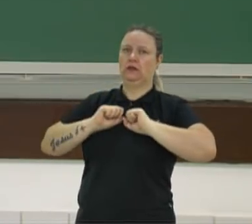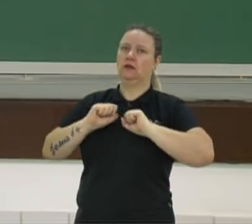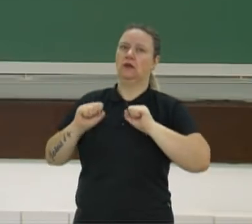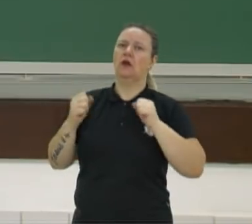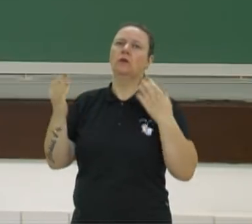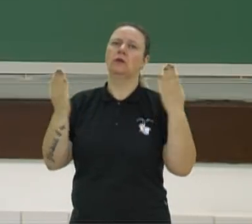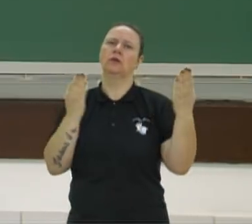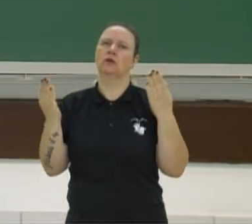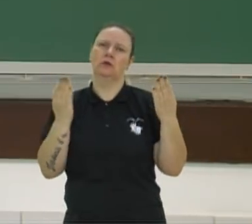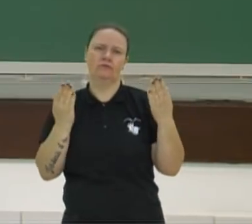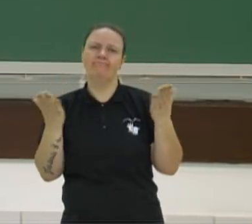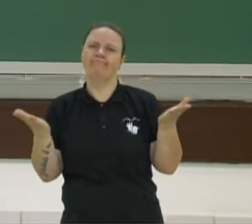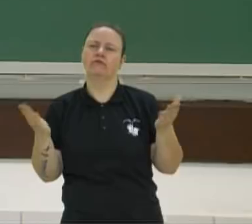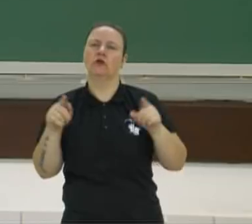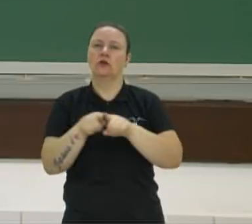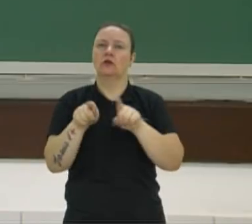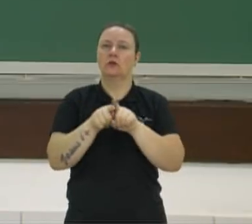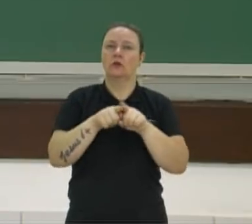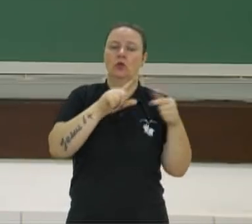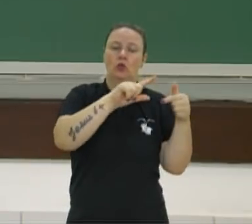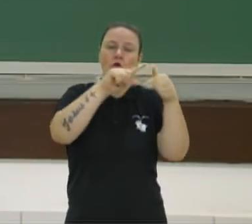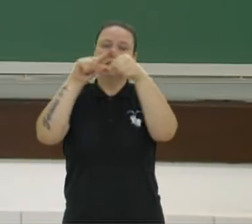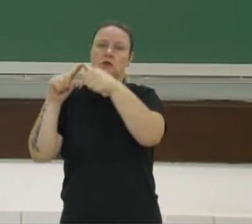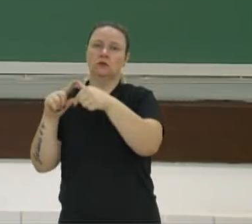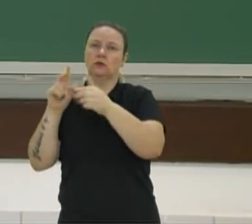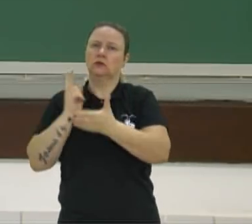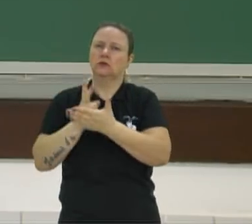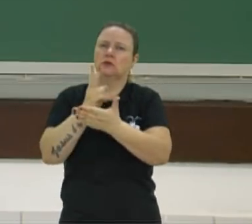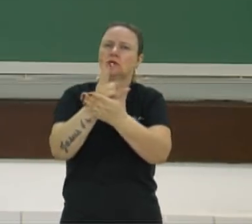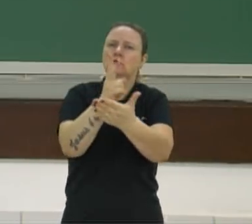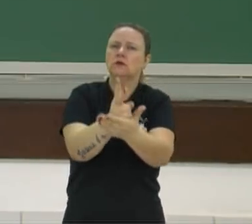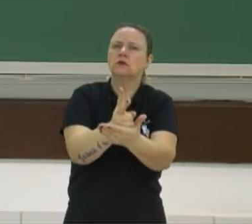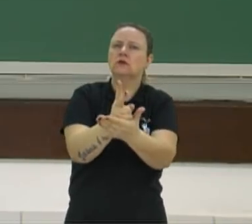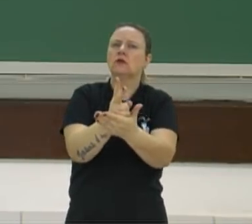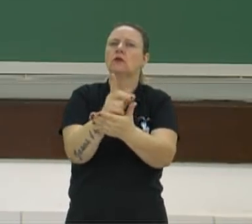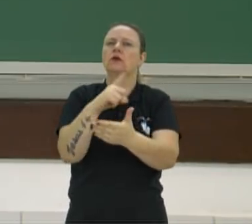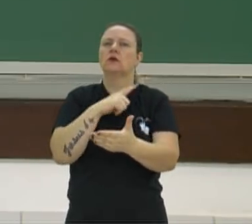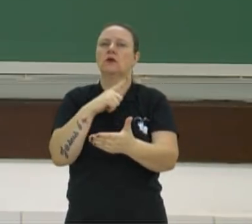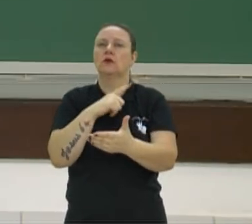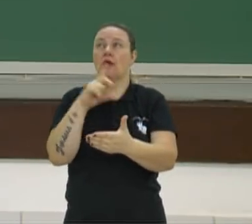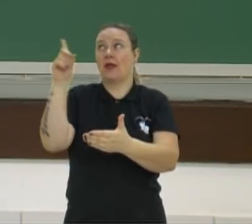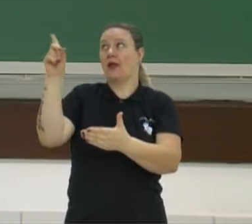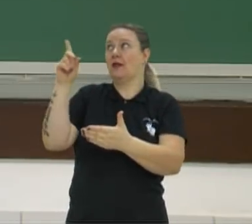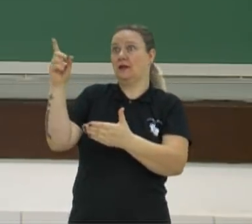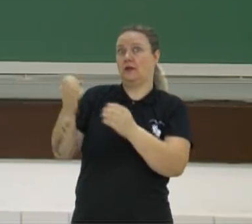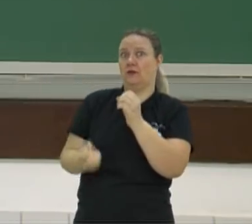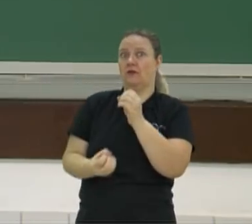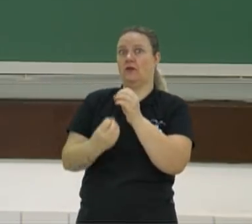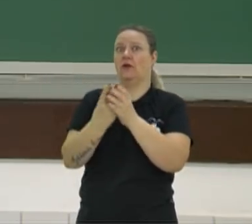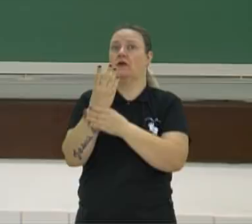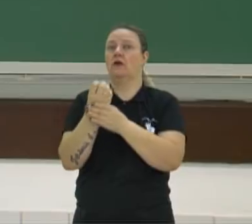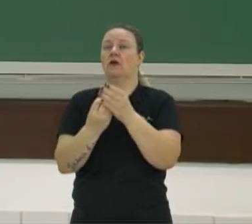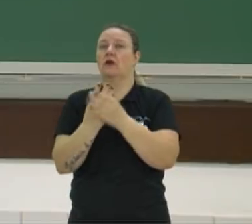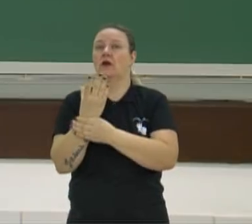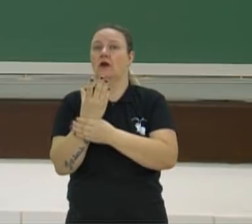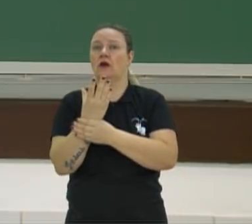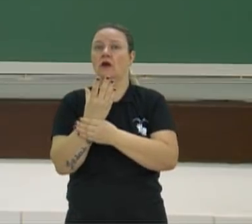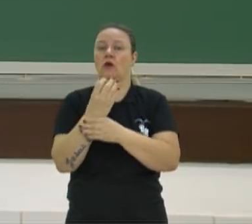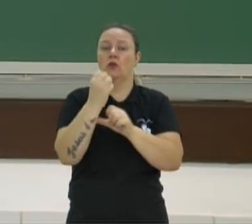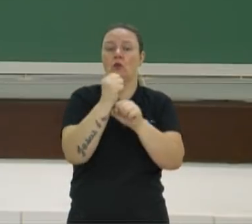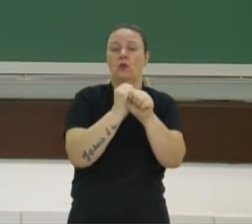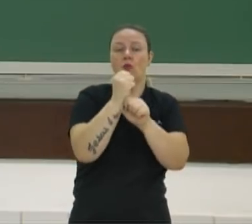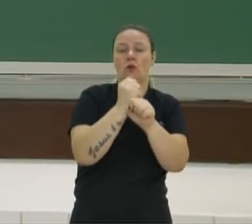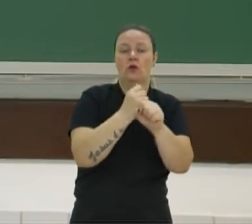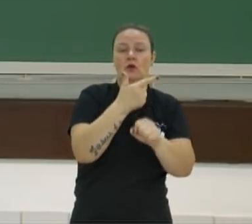elementos, lembrando que a charge sempre acompanha uma notícia. Essa charge é do ano de 2018. Se você for procurar mais ou menos o